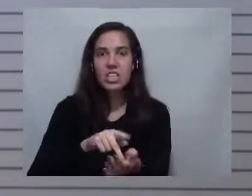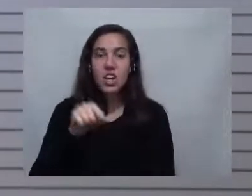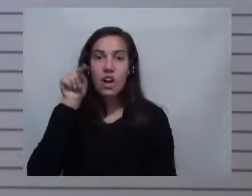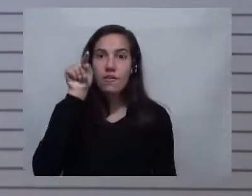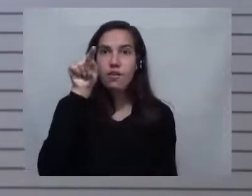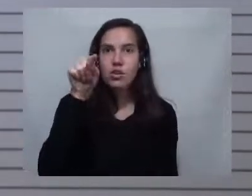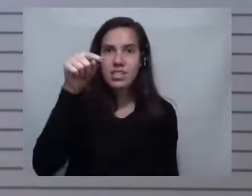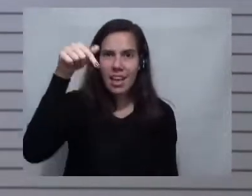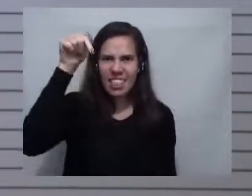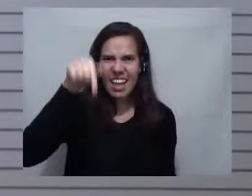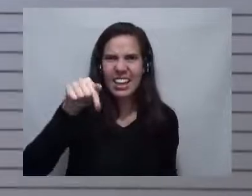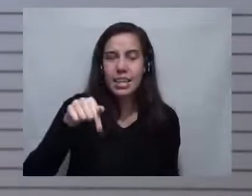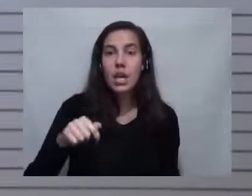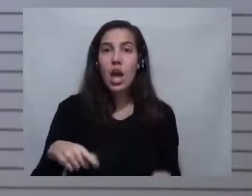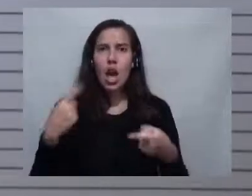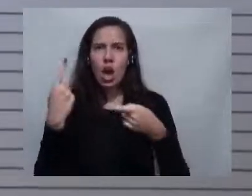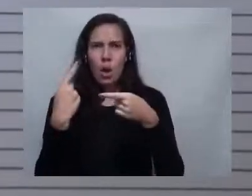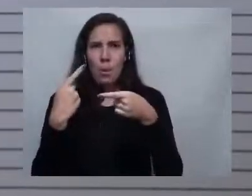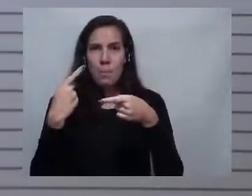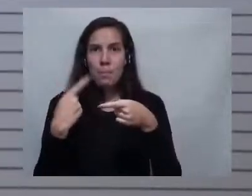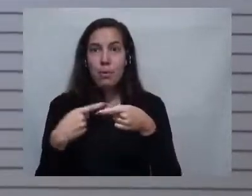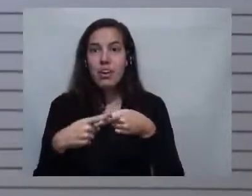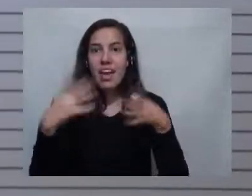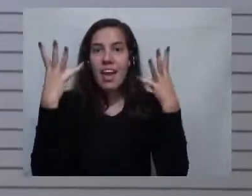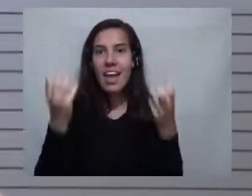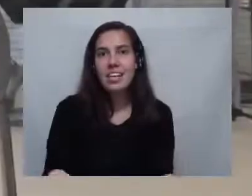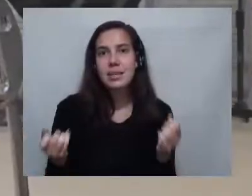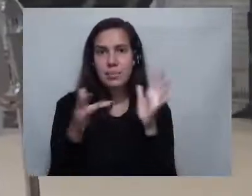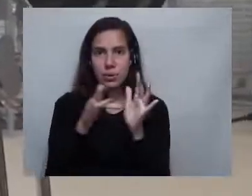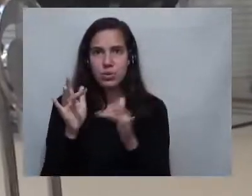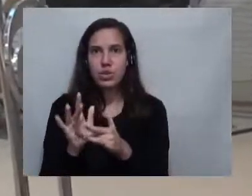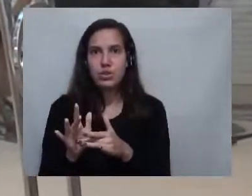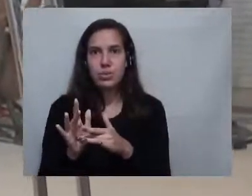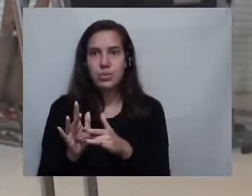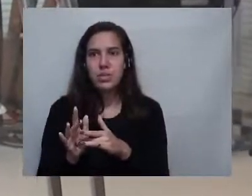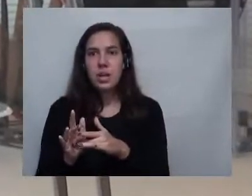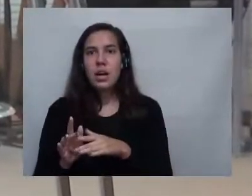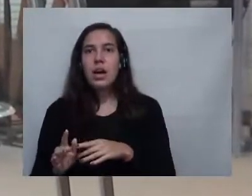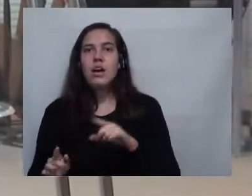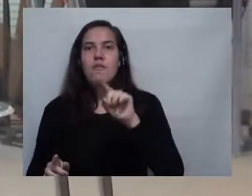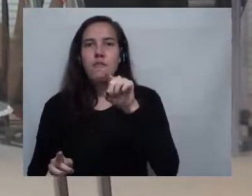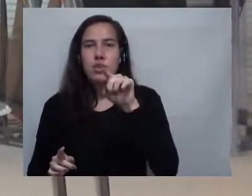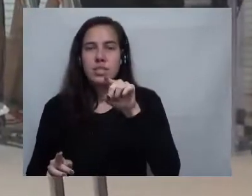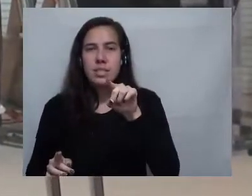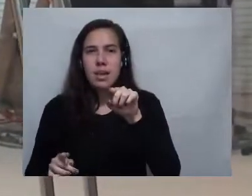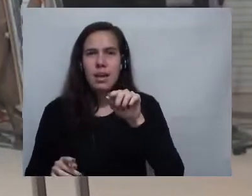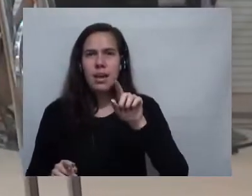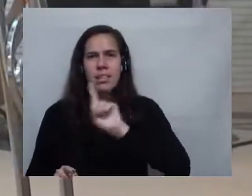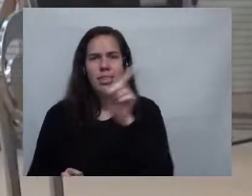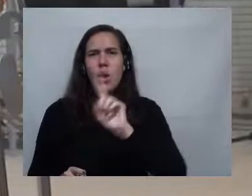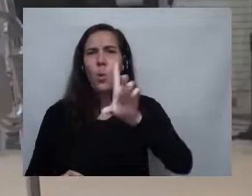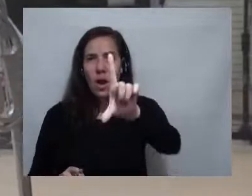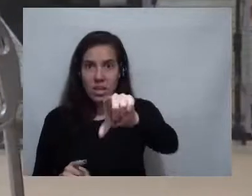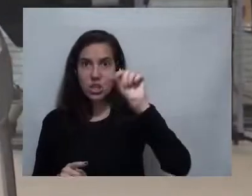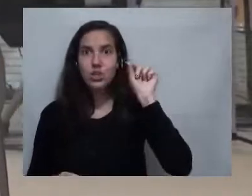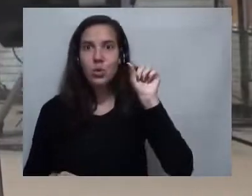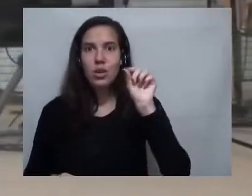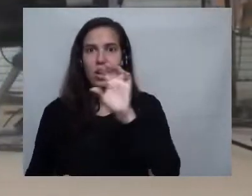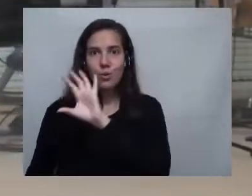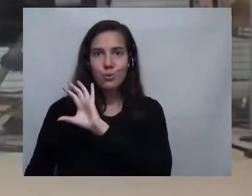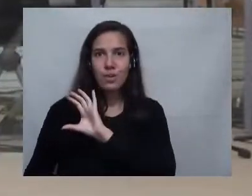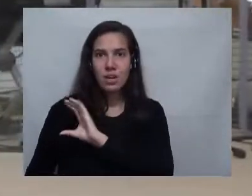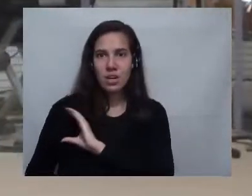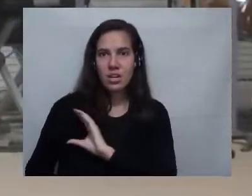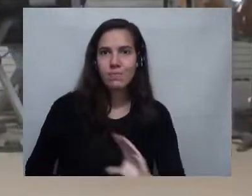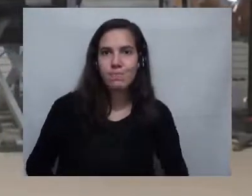você gostou do cristianismo você não tá aqui porque o cristianismo foi uma onda em todo mundo e atingir o